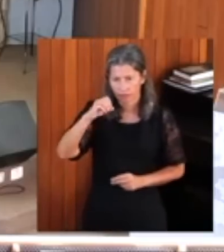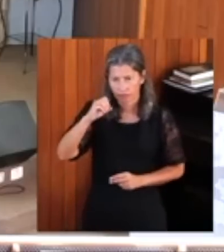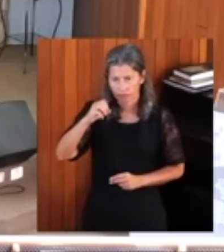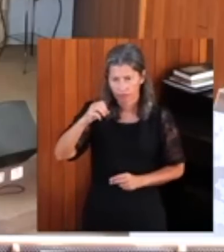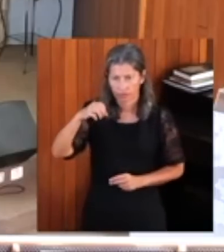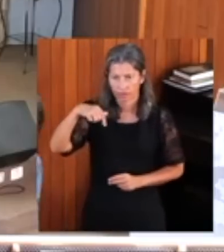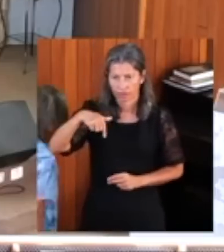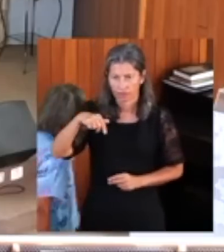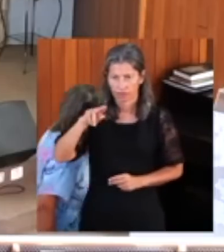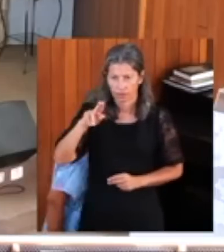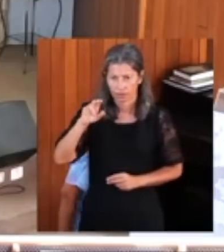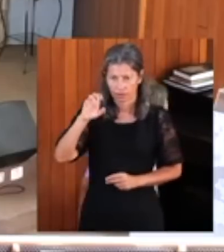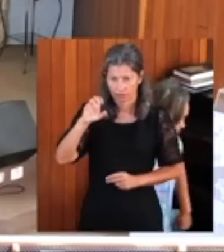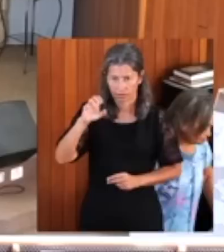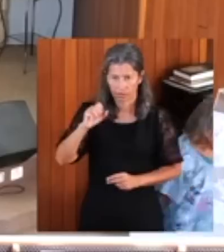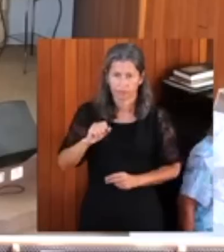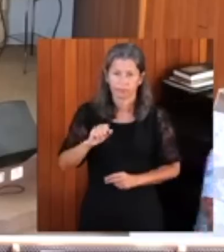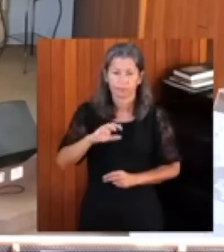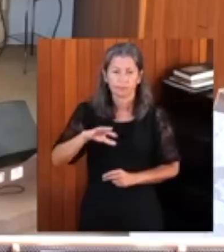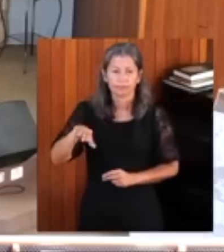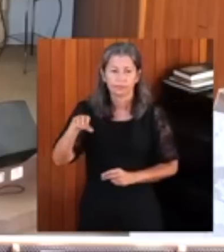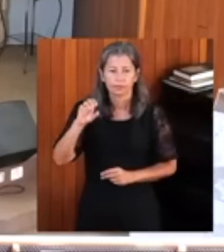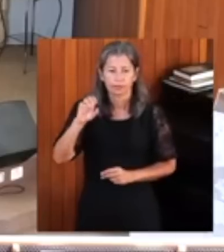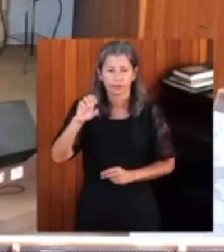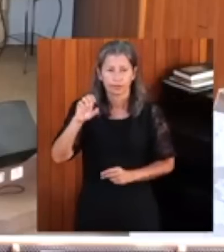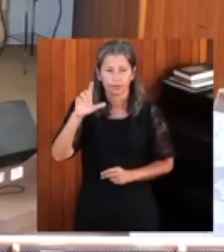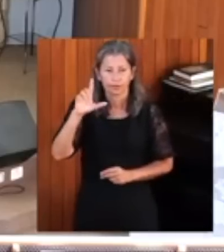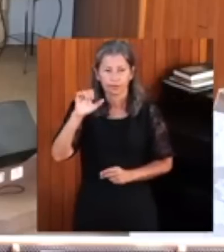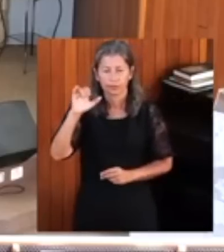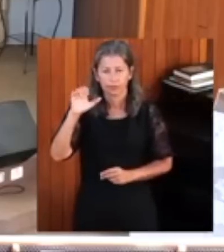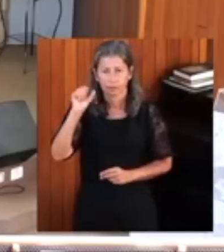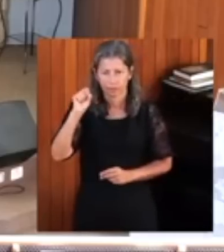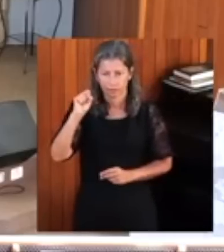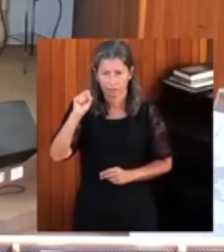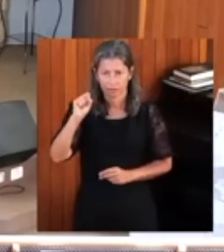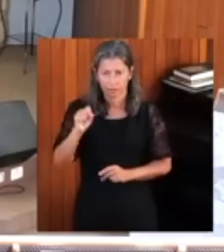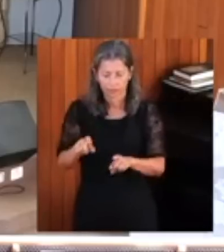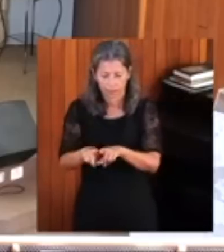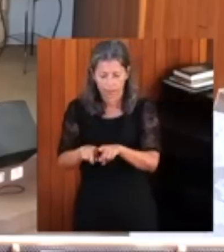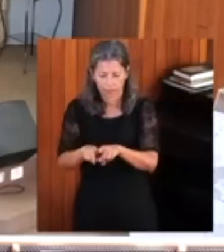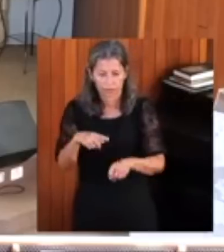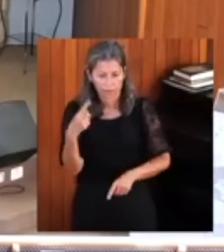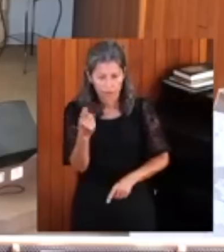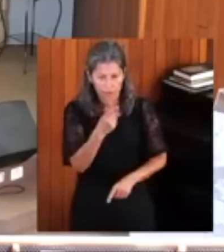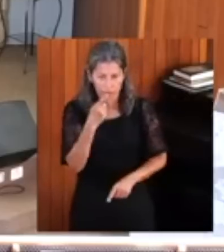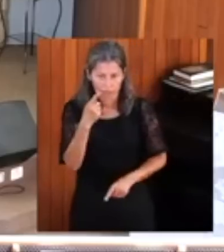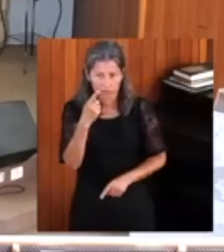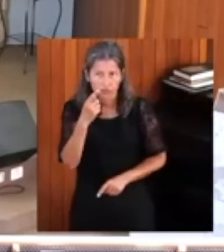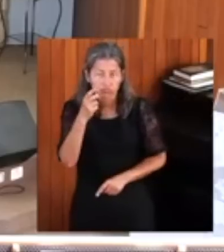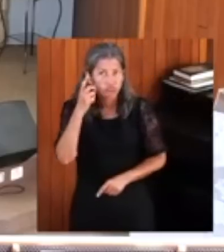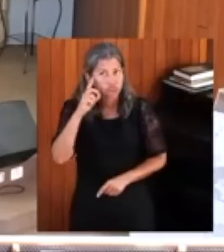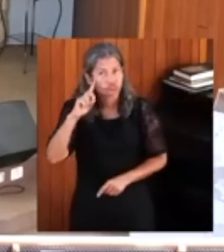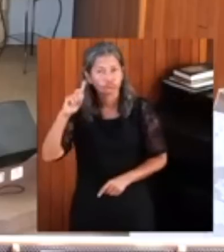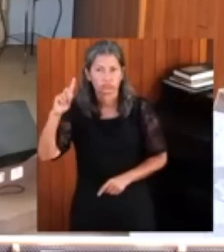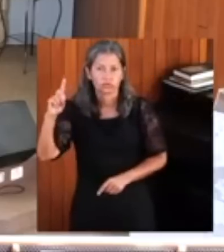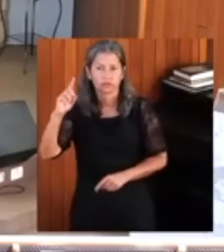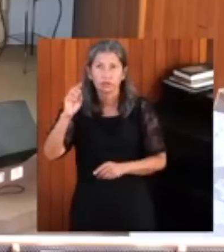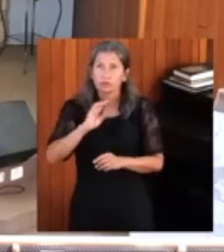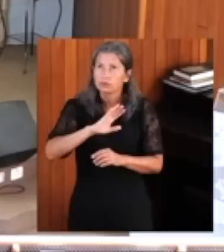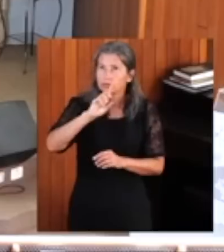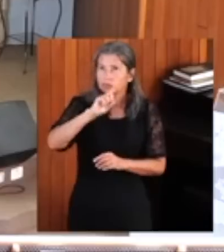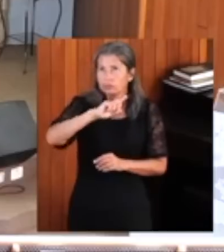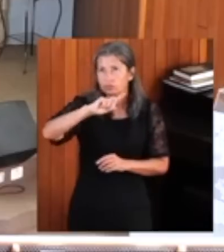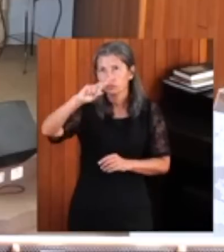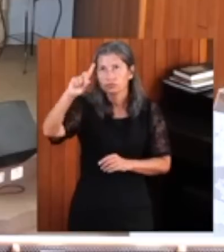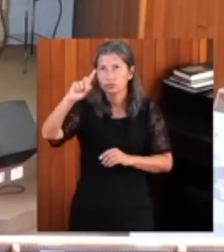dia todos nós também poderemos estar lá. E João ele tem uma visão do trono majestoso de Deus, do poder de